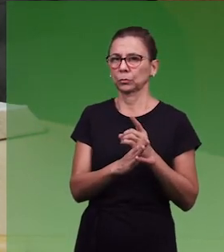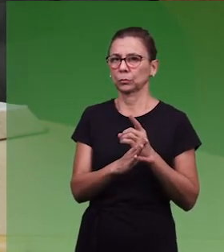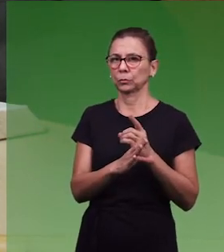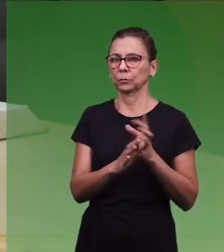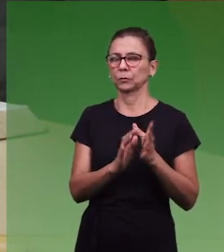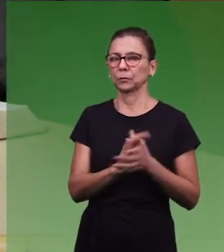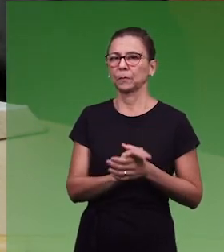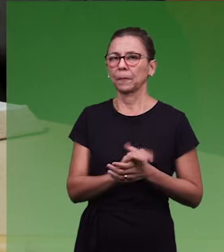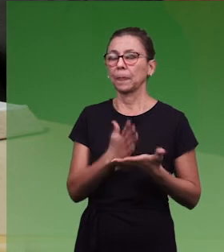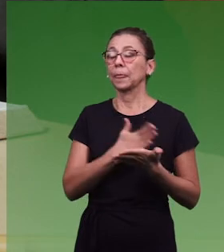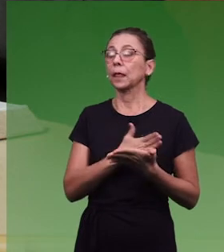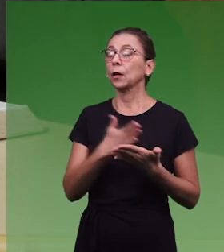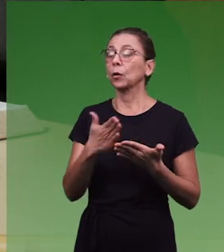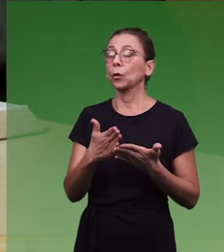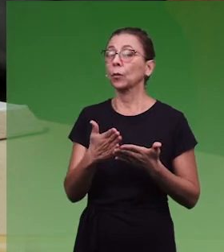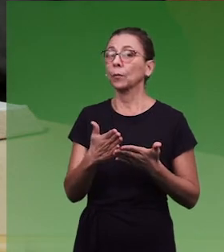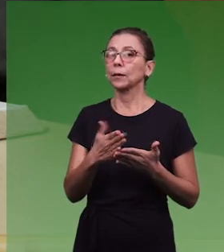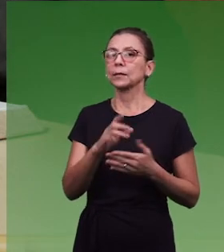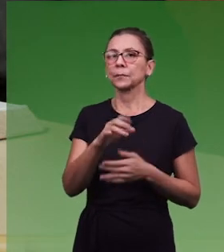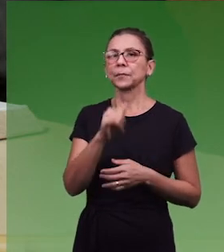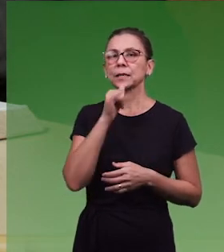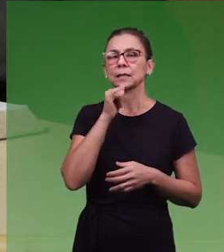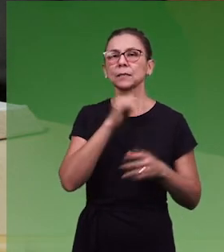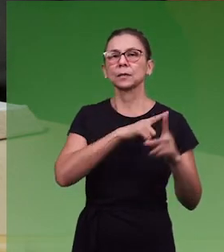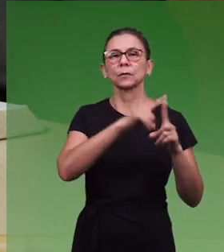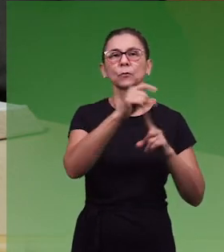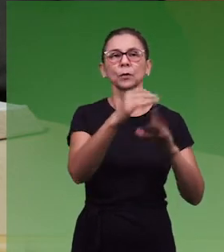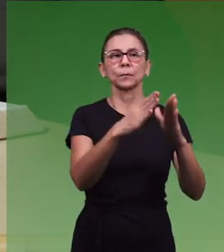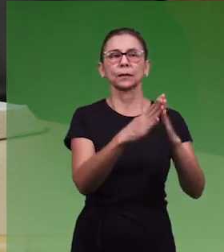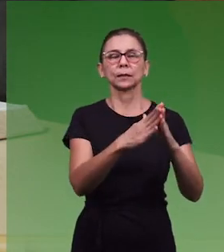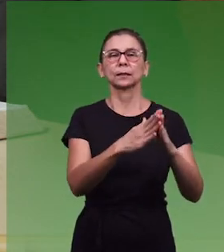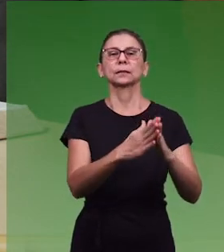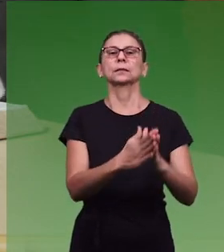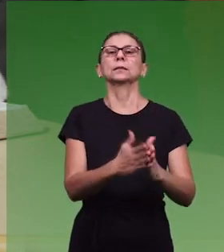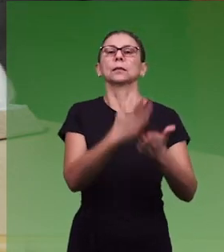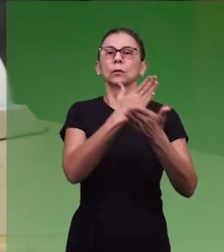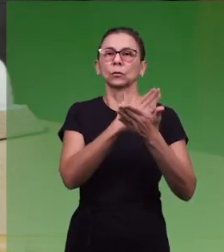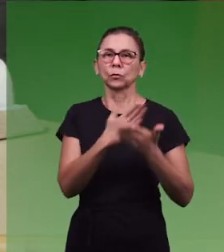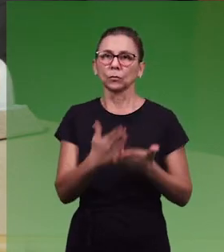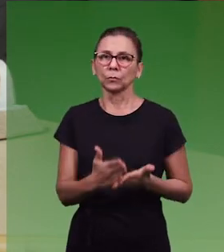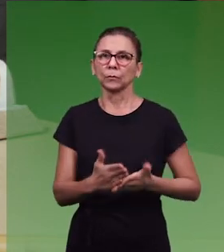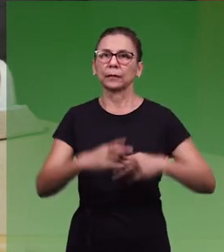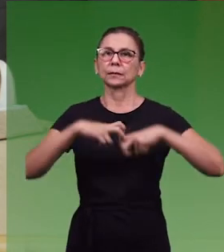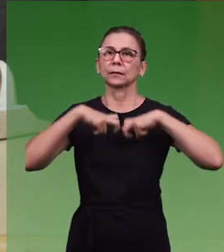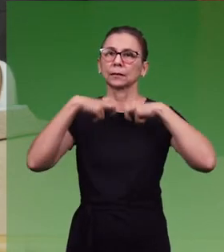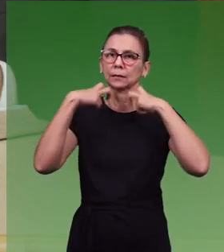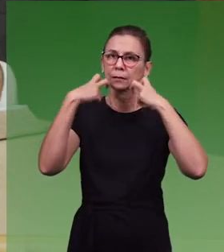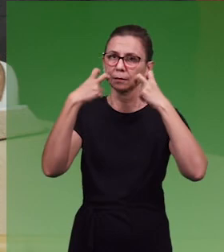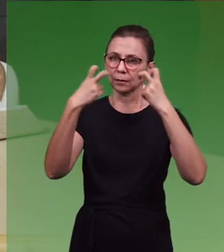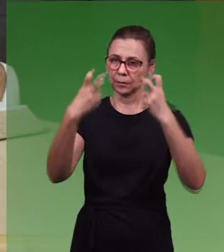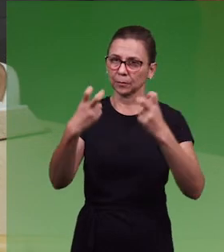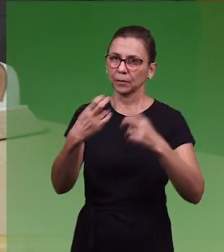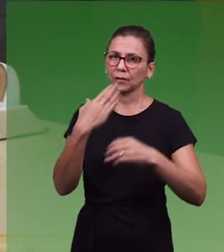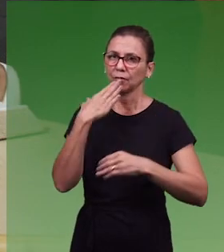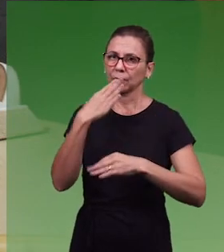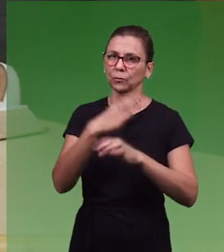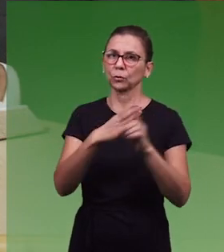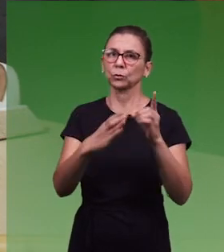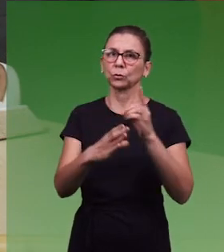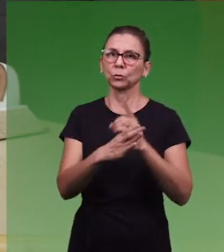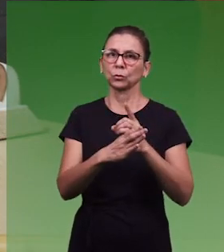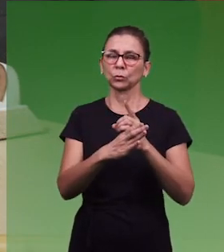Então, a atenção da igreja... Você foi para casa, você já está clamando ao Senhor pelo culto, pelas operações do dia seguinte, não é?